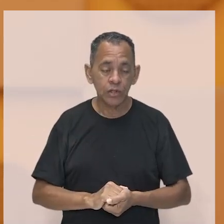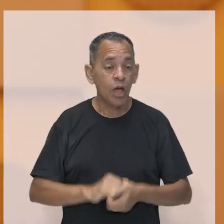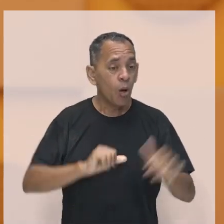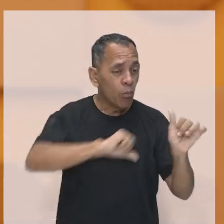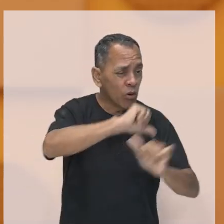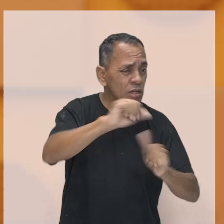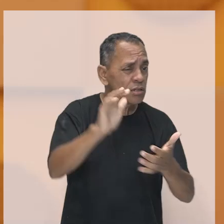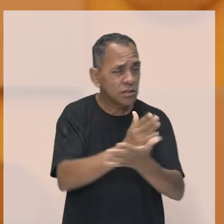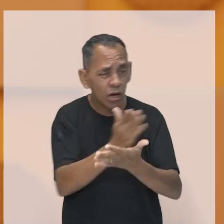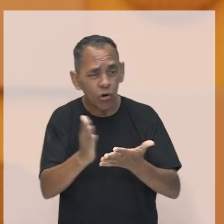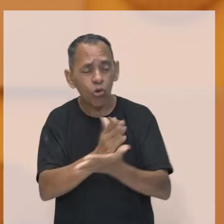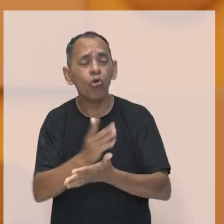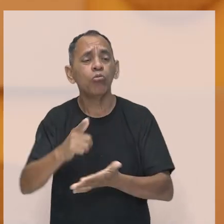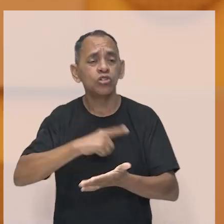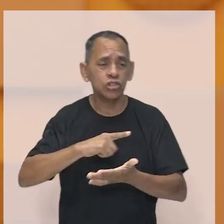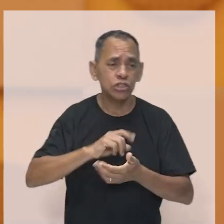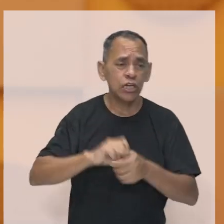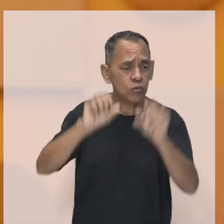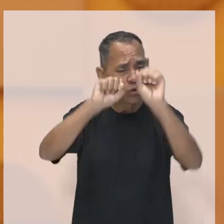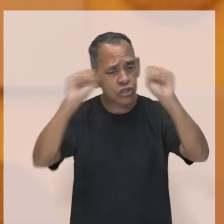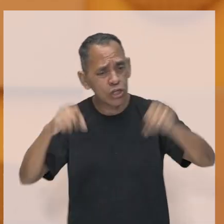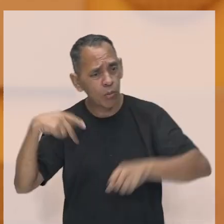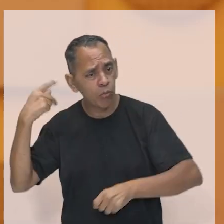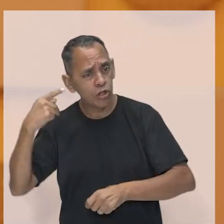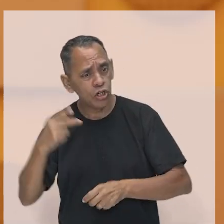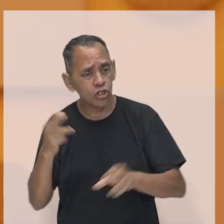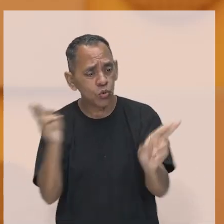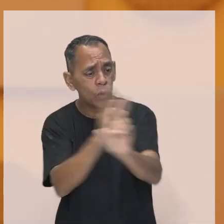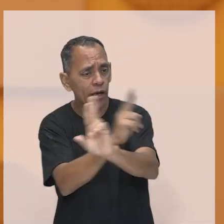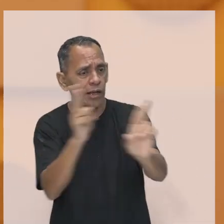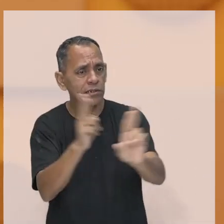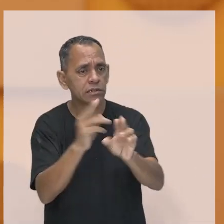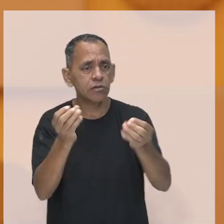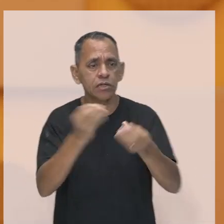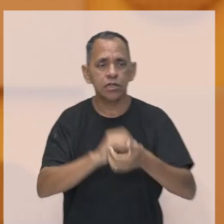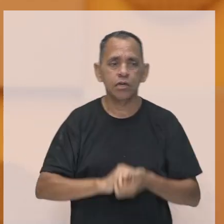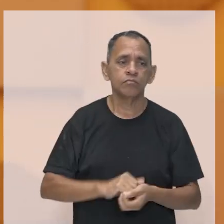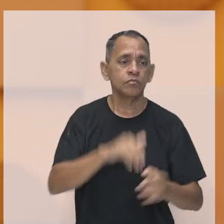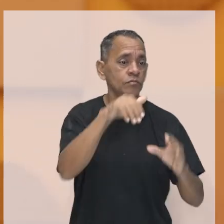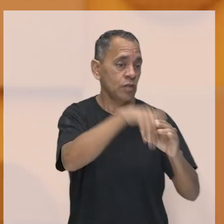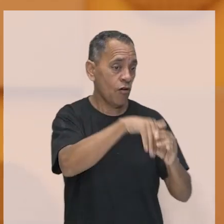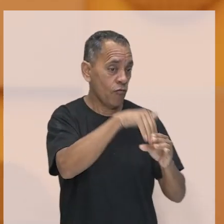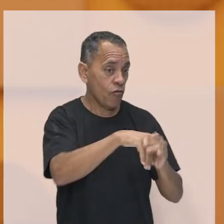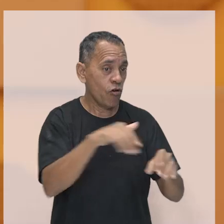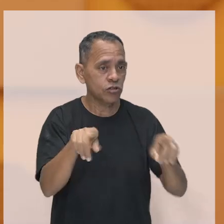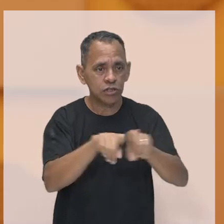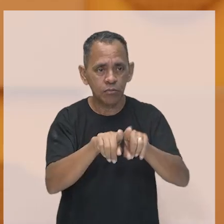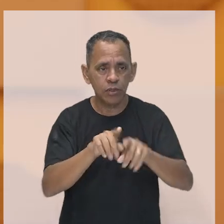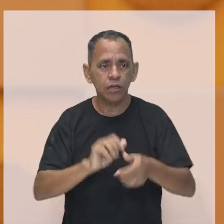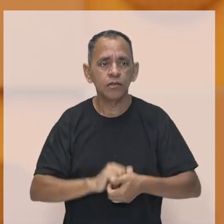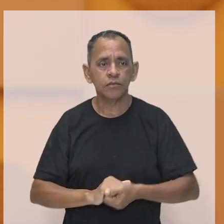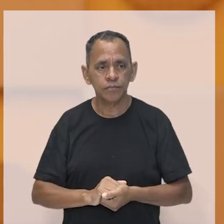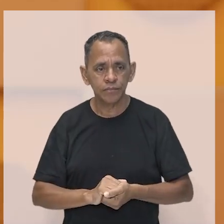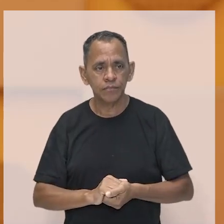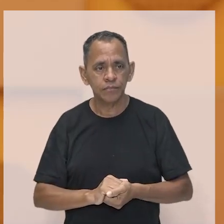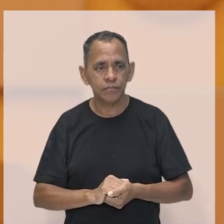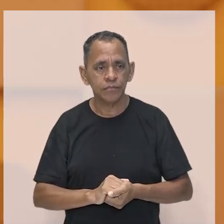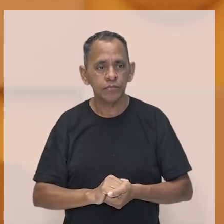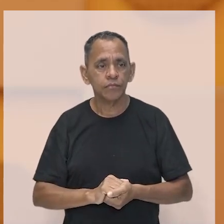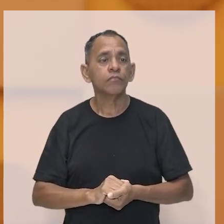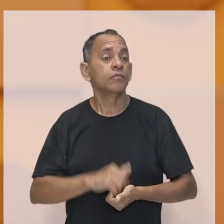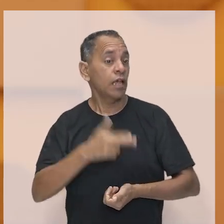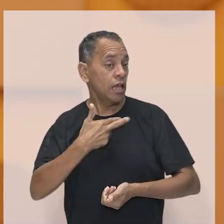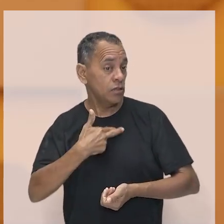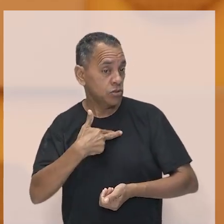houve aí algumas mudanças em relação ao sistema político, em relação ao sistema eleitoral, em